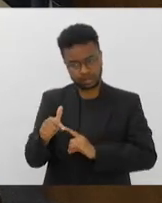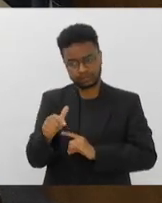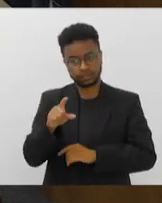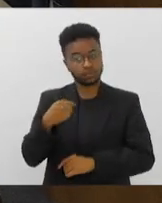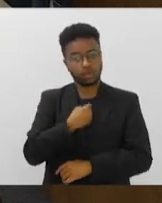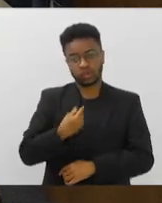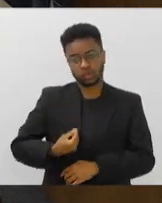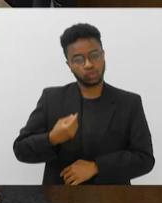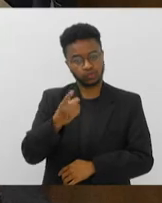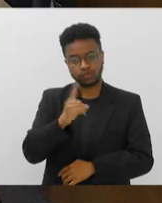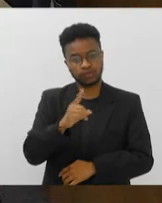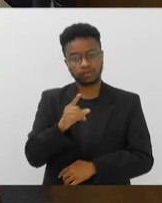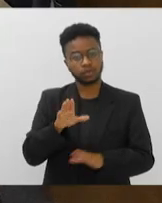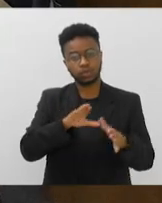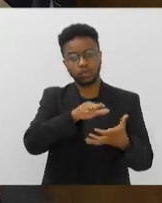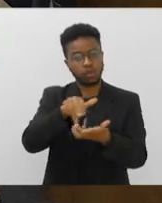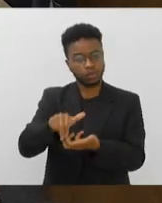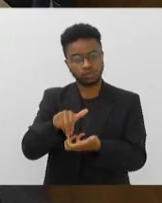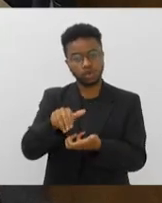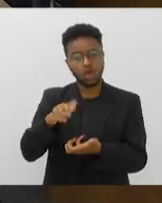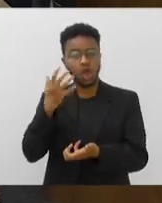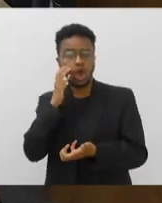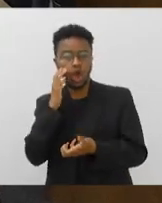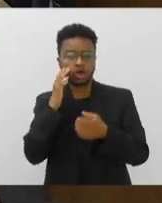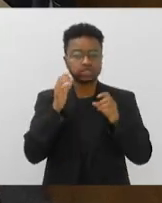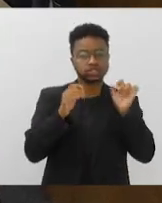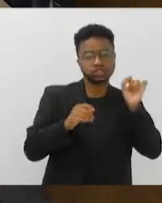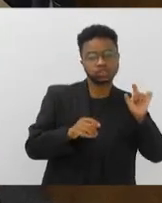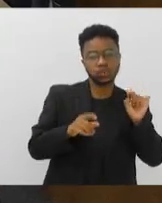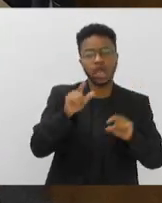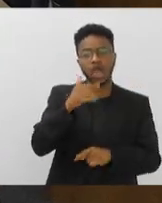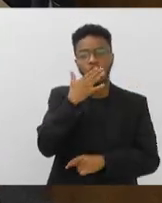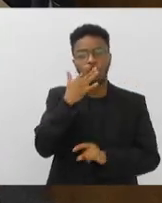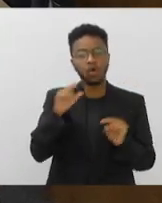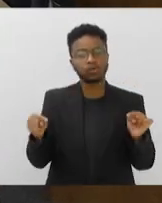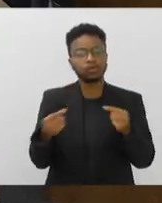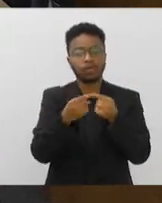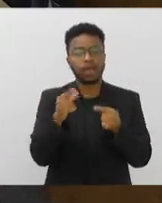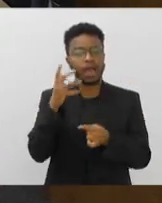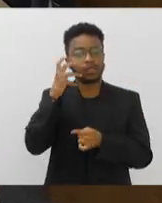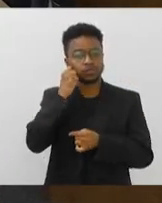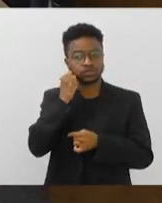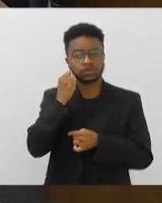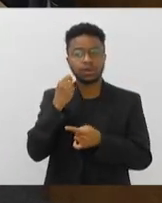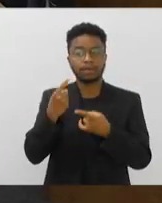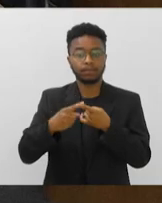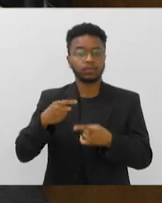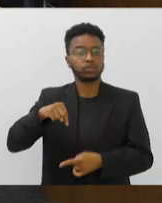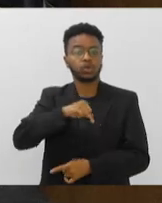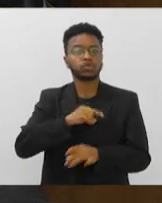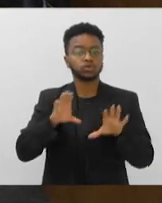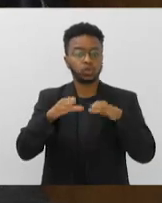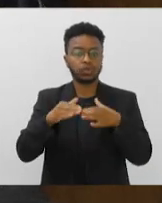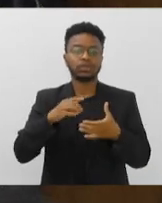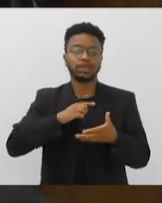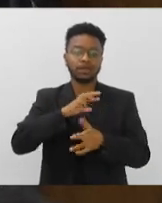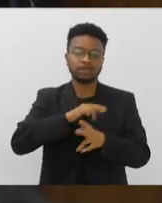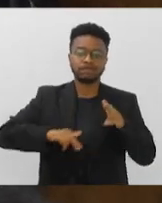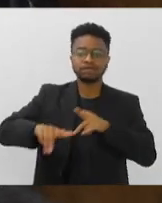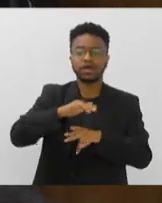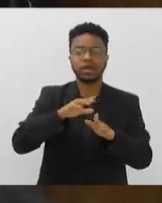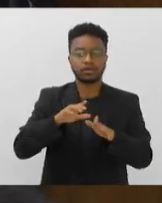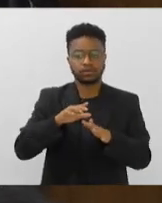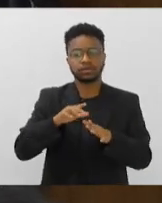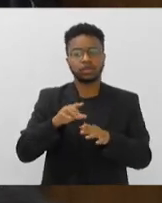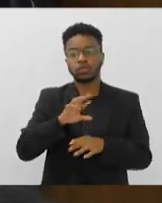vivemos nesse mundo binário rosa e azul as cores da adoção o nome do nosso grupo são múltiplas são muito além